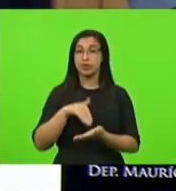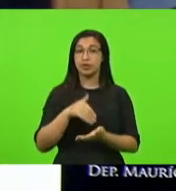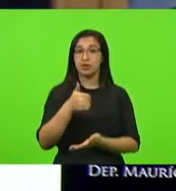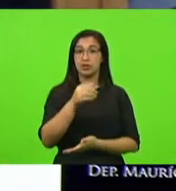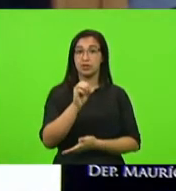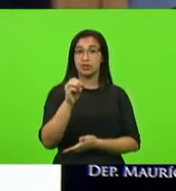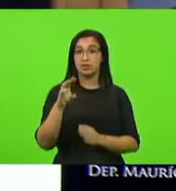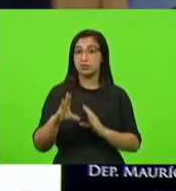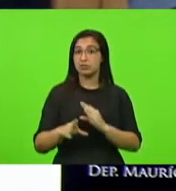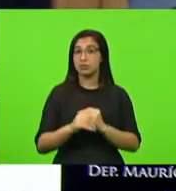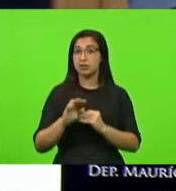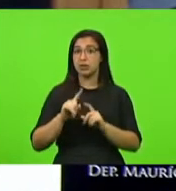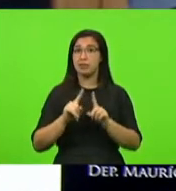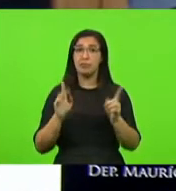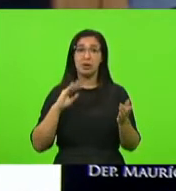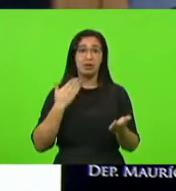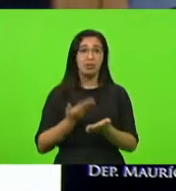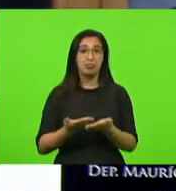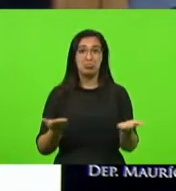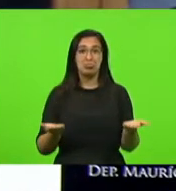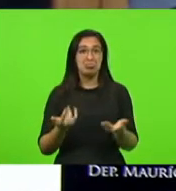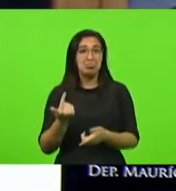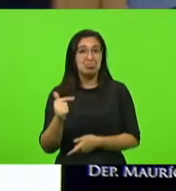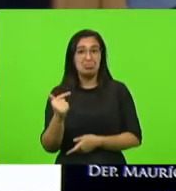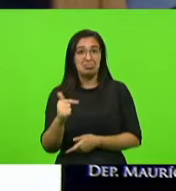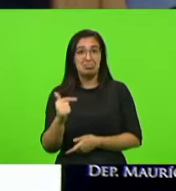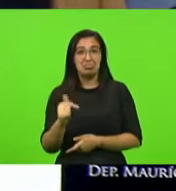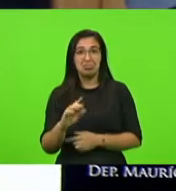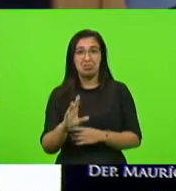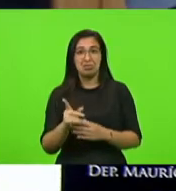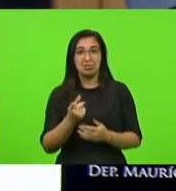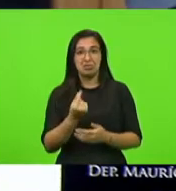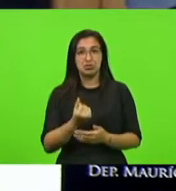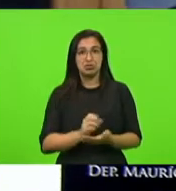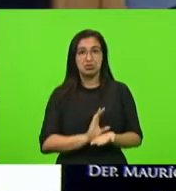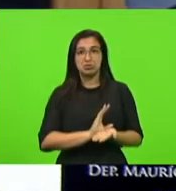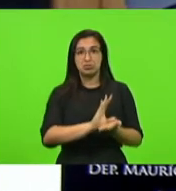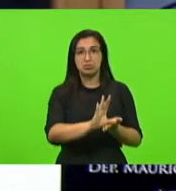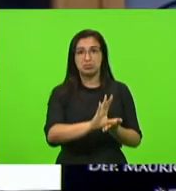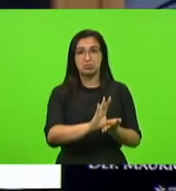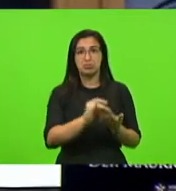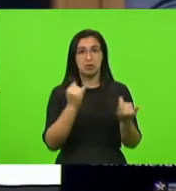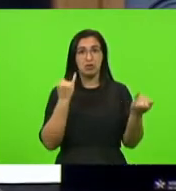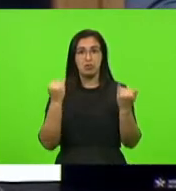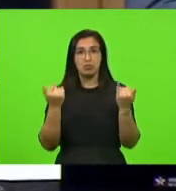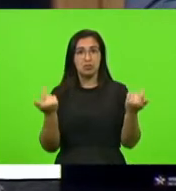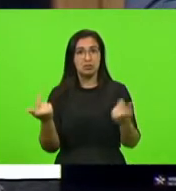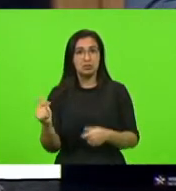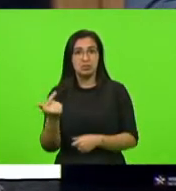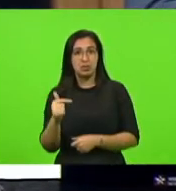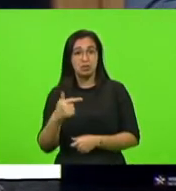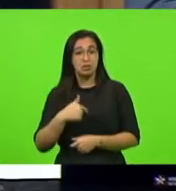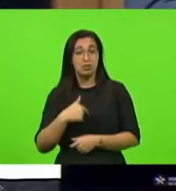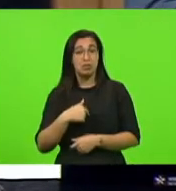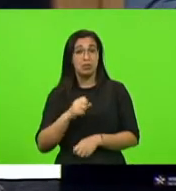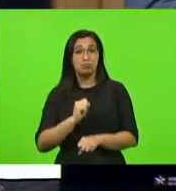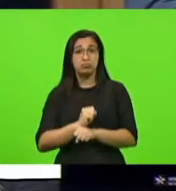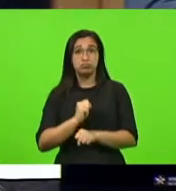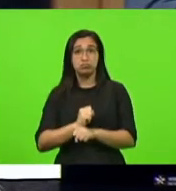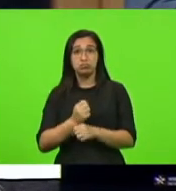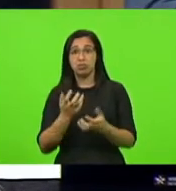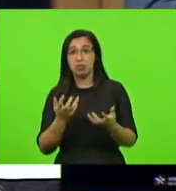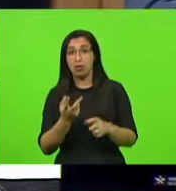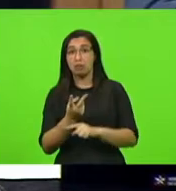que até agora não chegou o recurso, não chegou uma informação, eu estou aqui